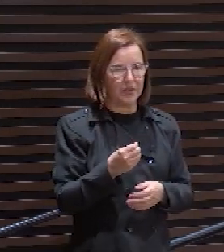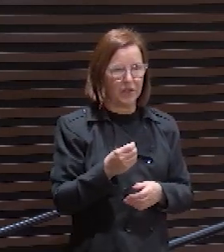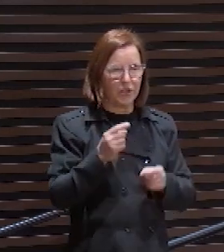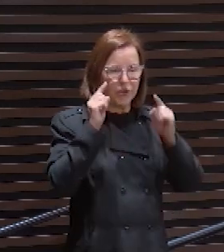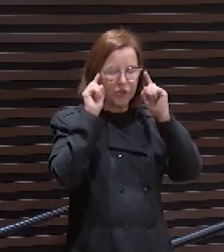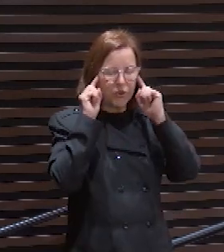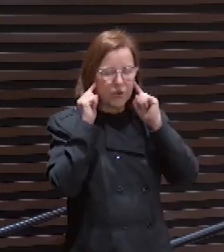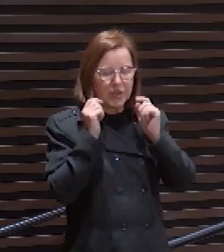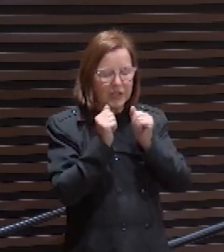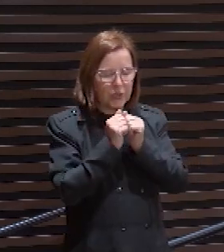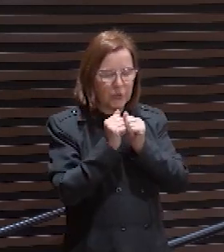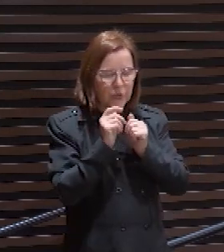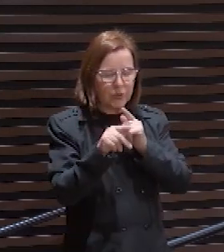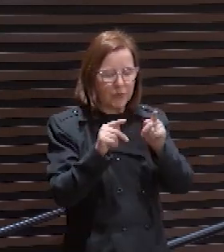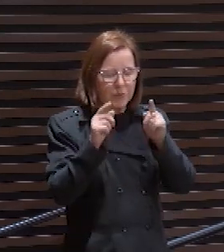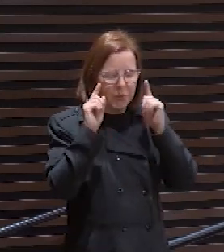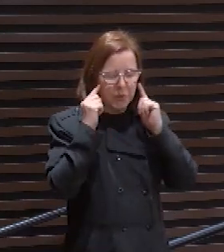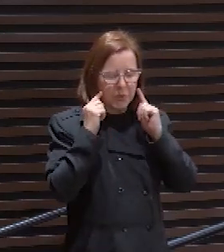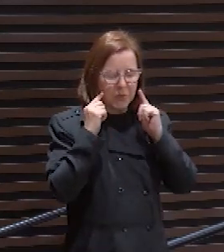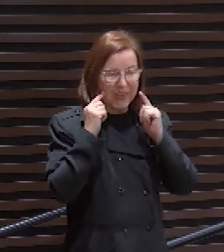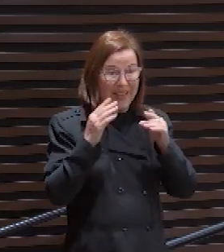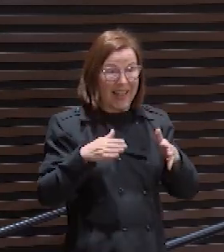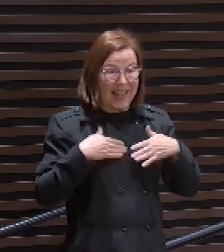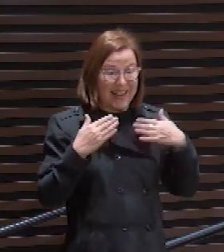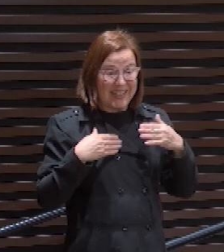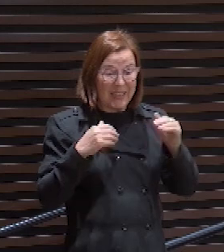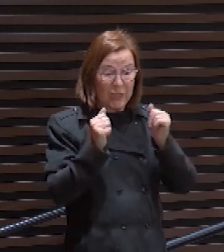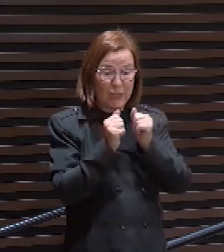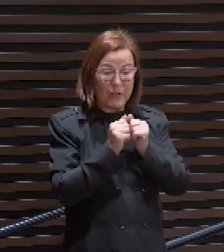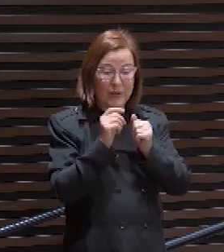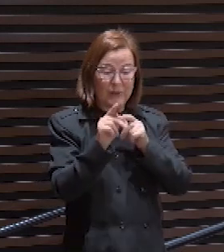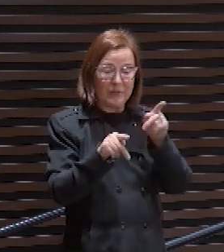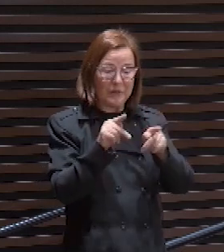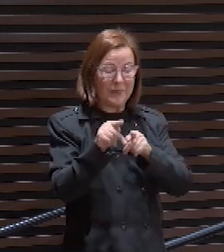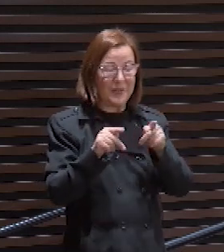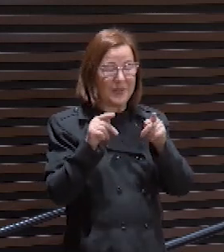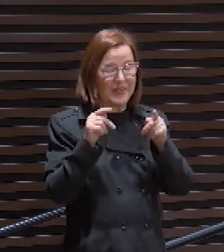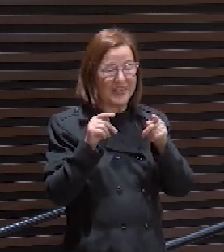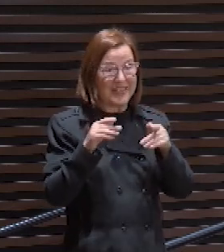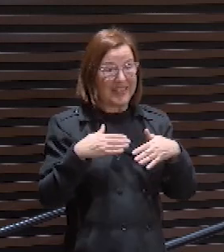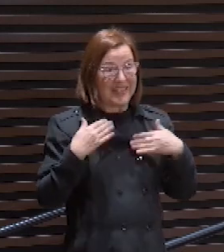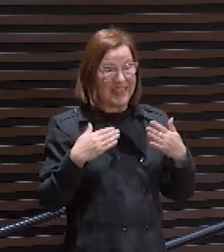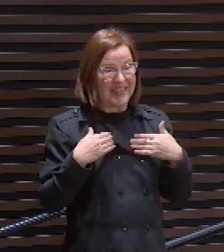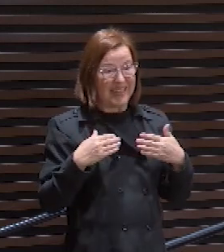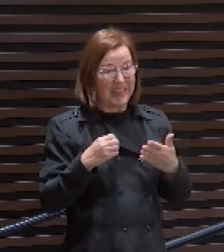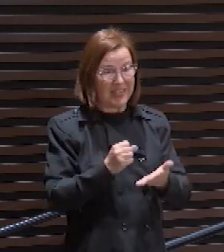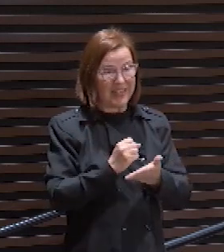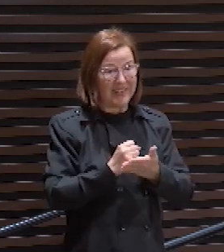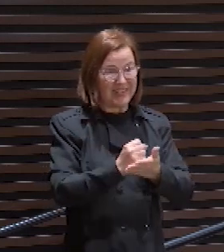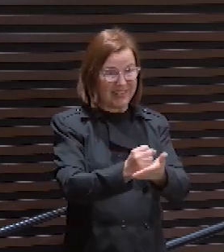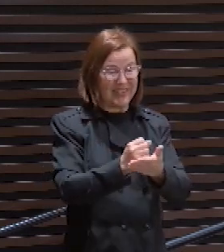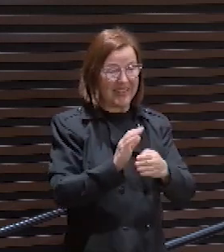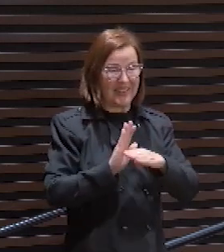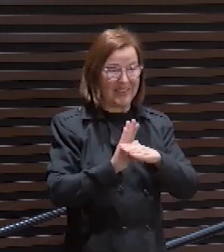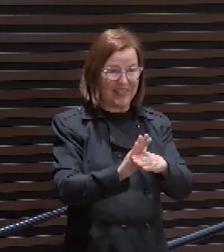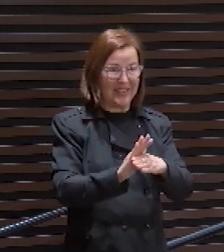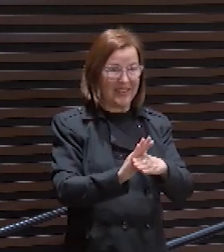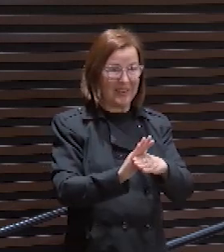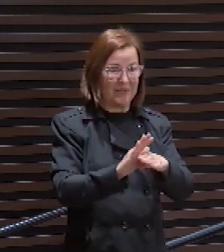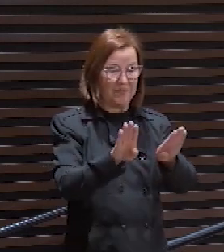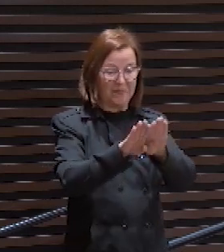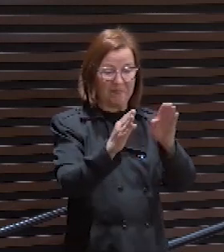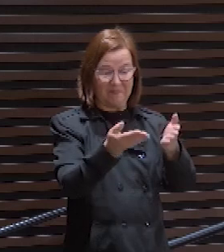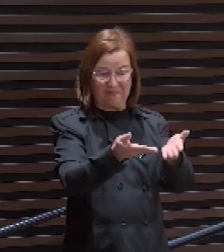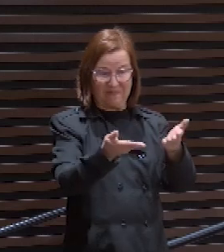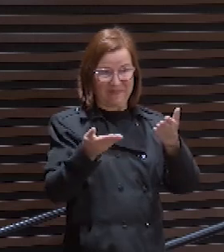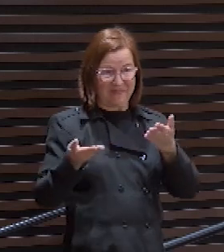choram. Se alegrar com os irmãos que se alegram. Socorrer, ajudar, abrir a sua casa. Ser